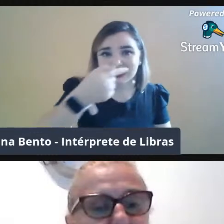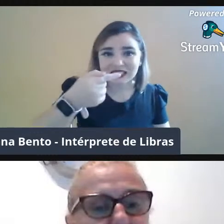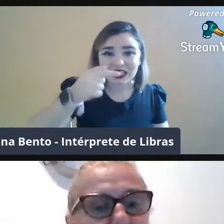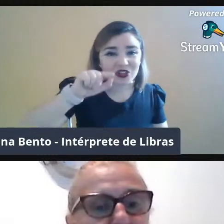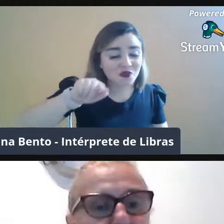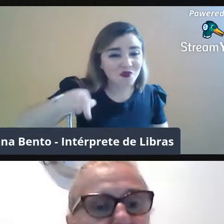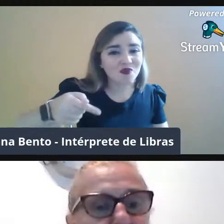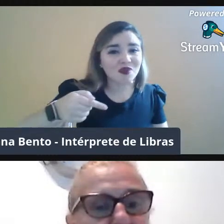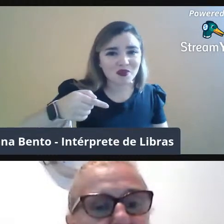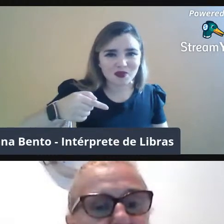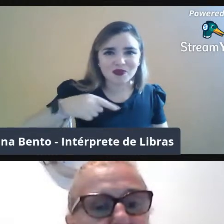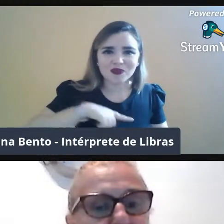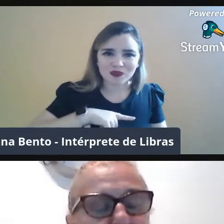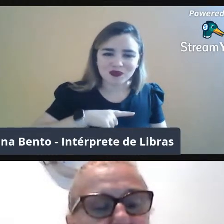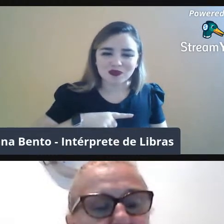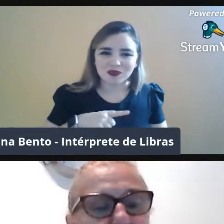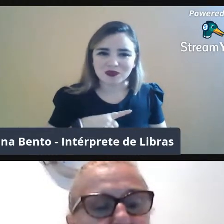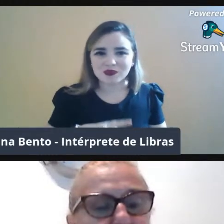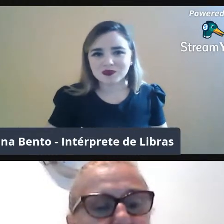peças